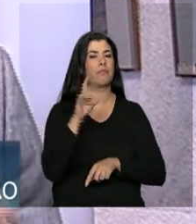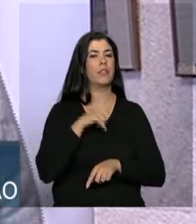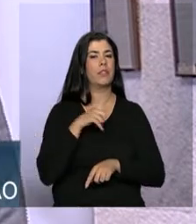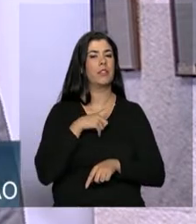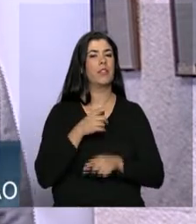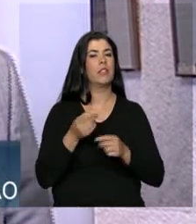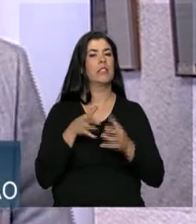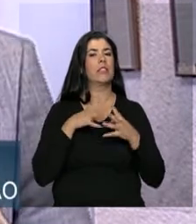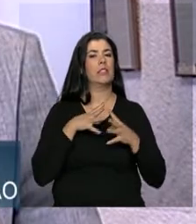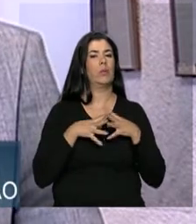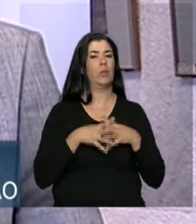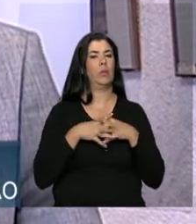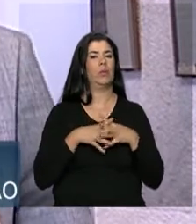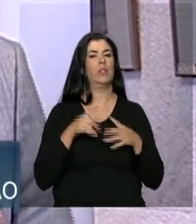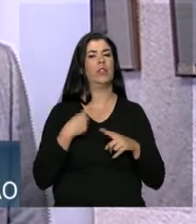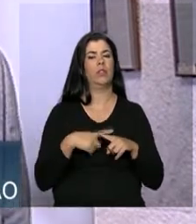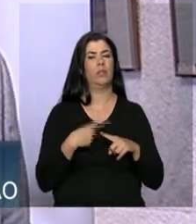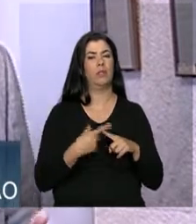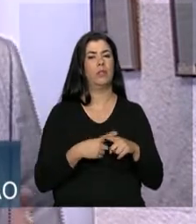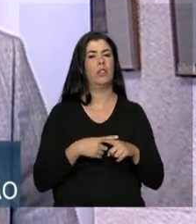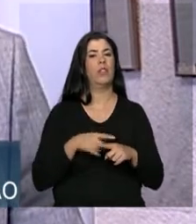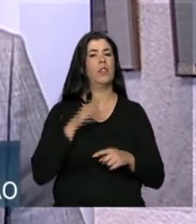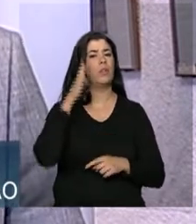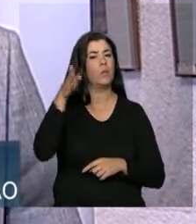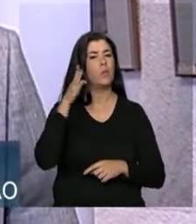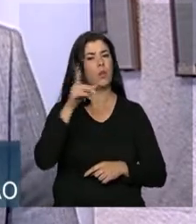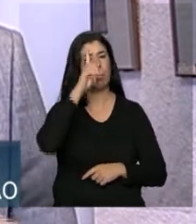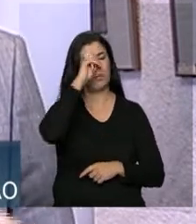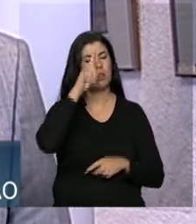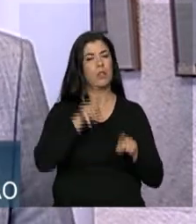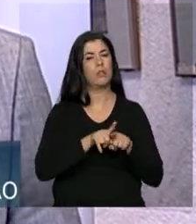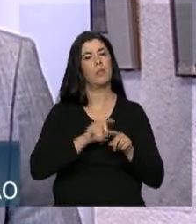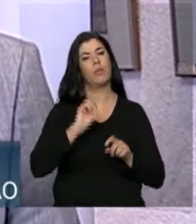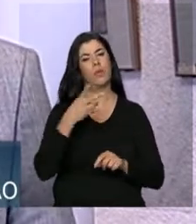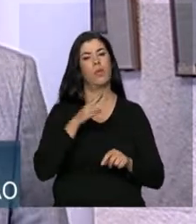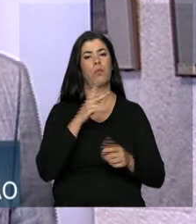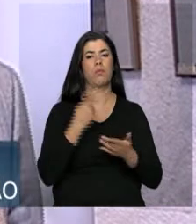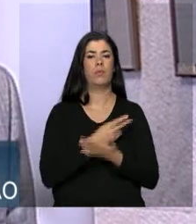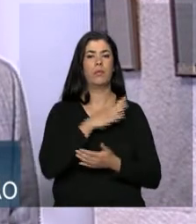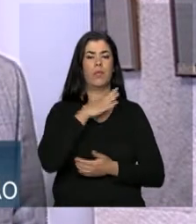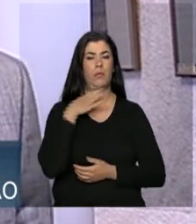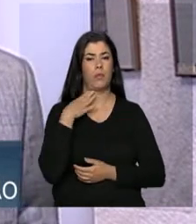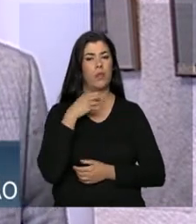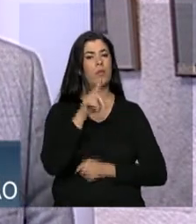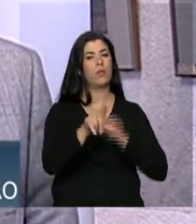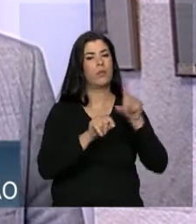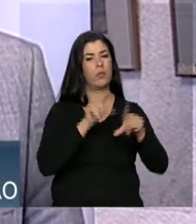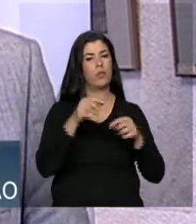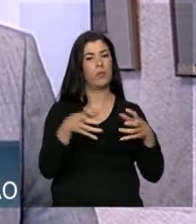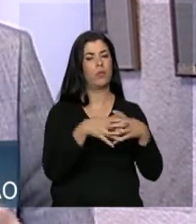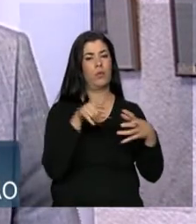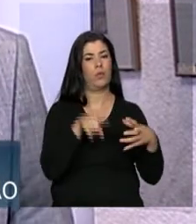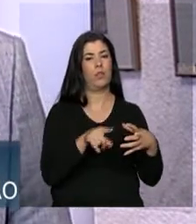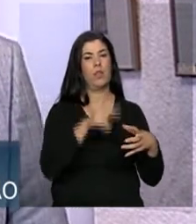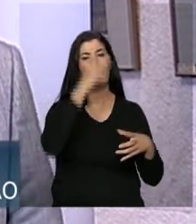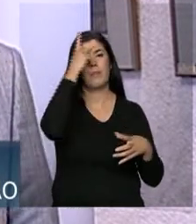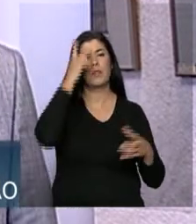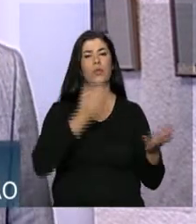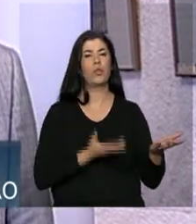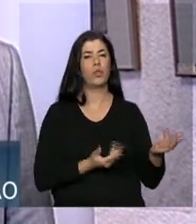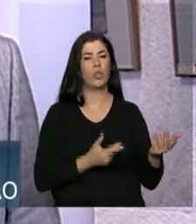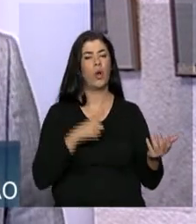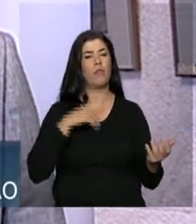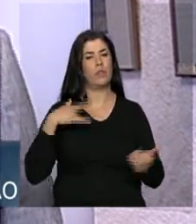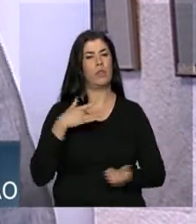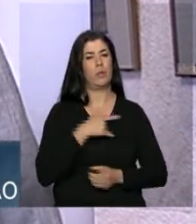ter complicações, internações e óbitos. É exatamente por isso que eles são escolhidos. As pessoas mais jovens, mais